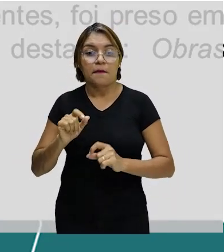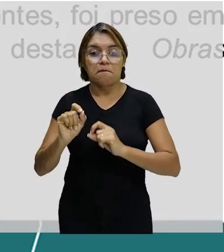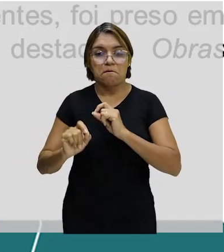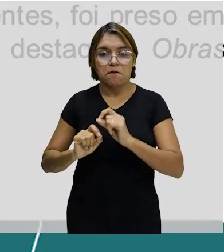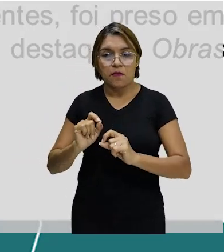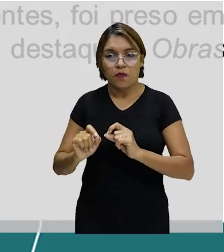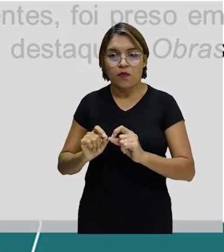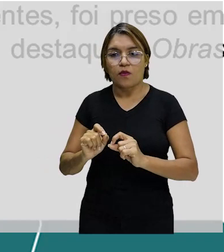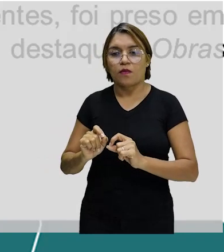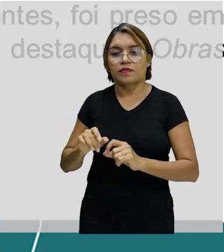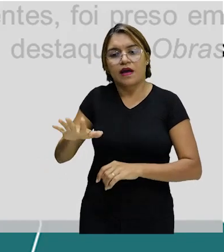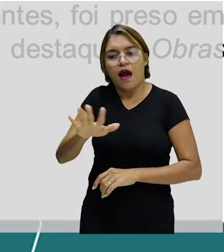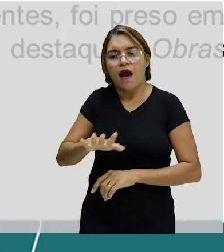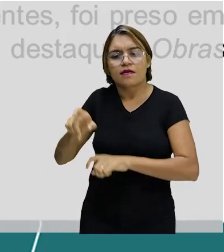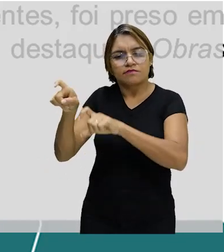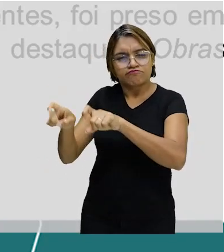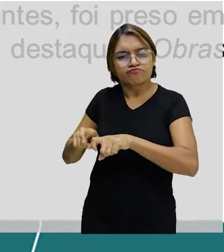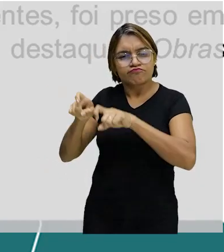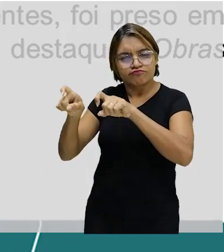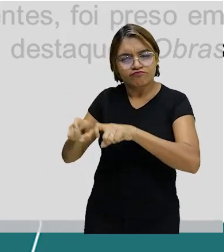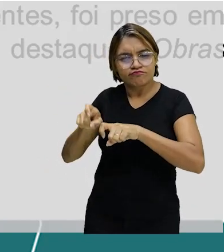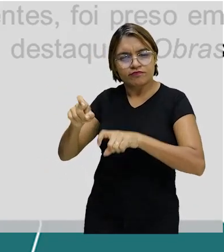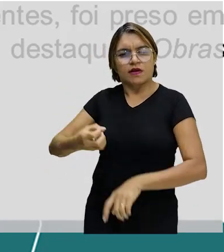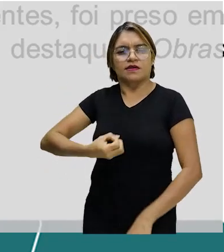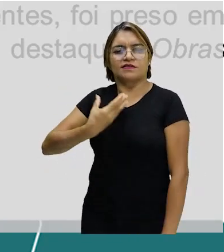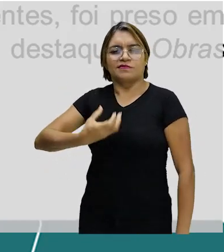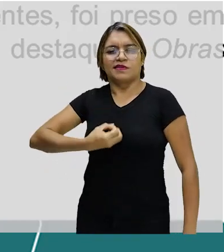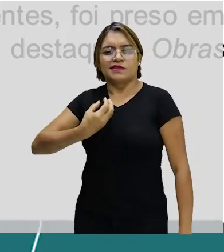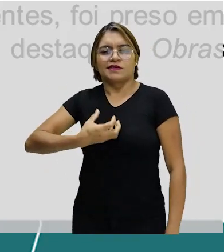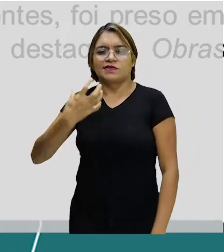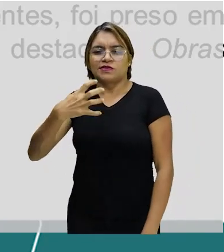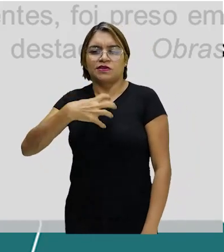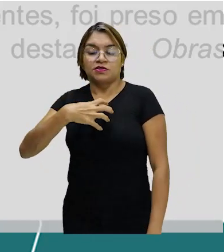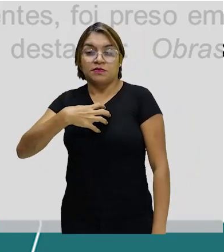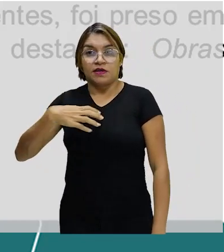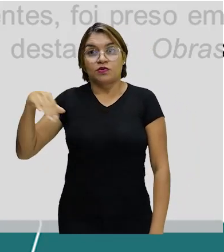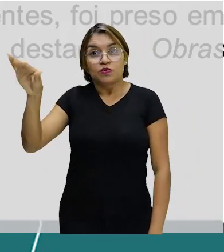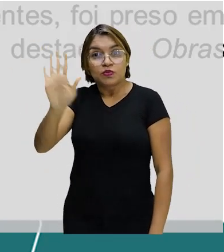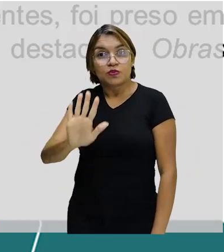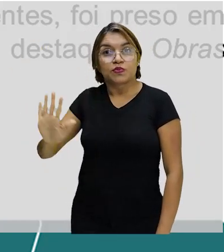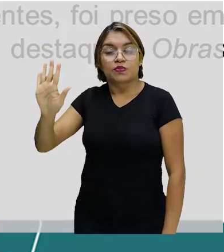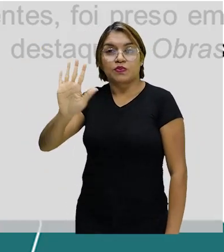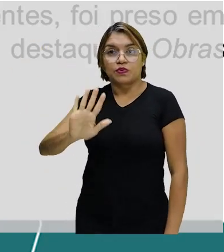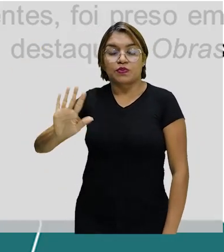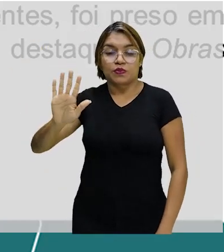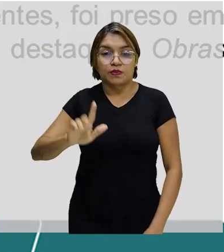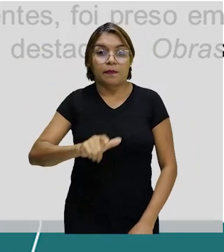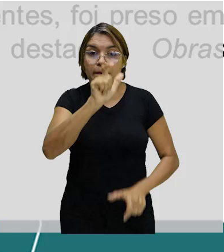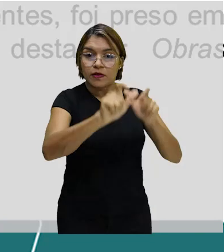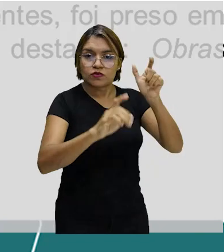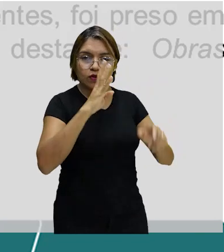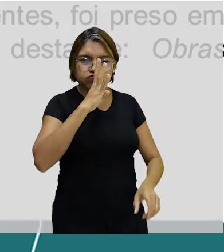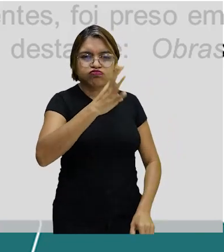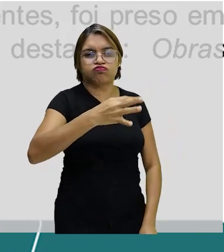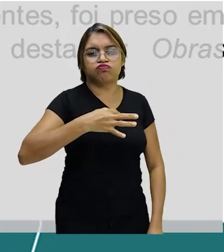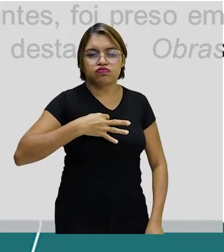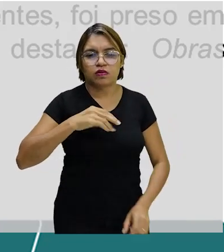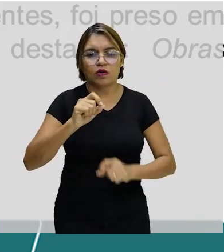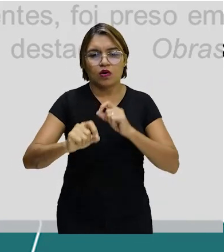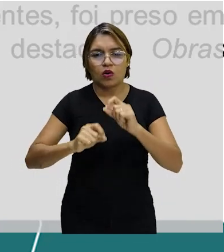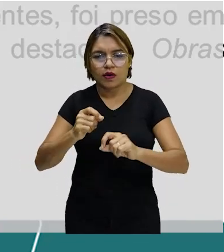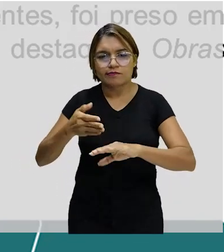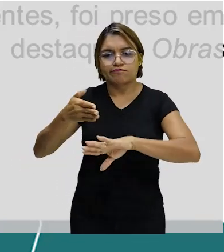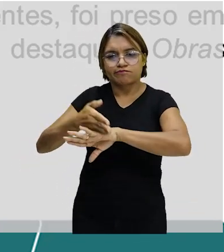temáticas pastoril e expressando um forte sentimento nacionalista. Acusado de participar da Inconfidência Mineira junto